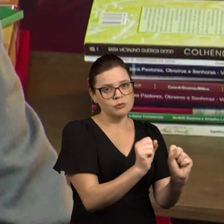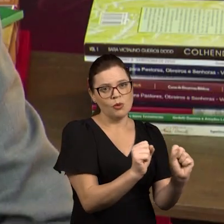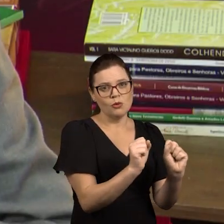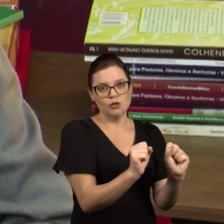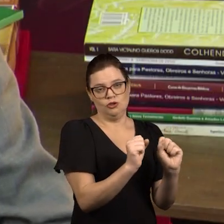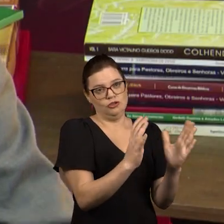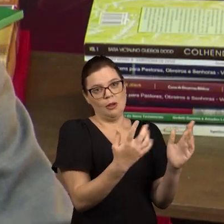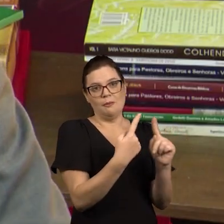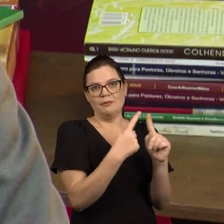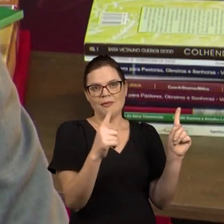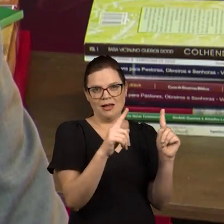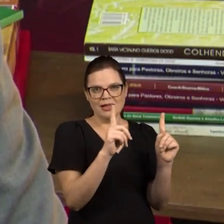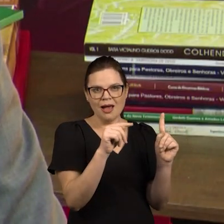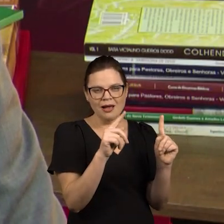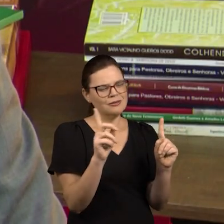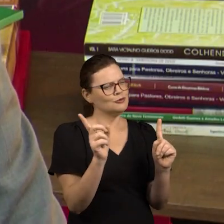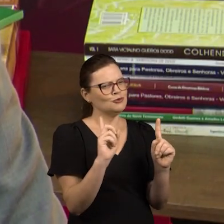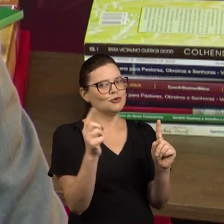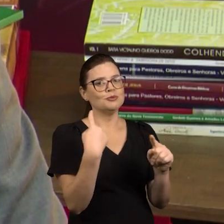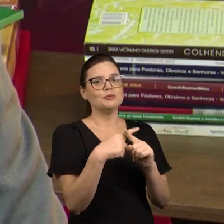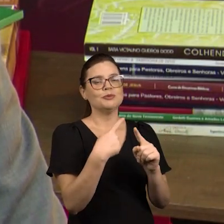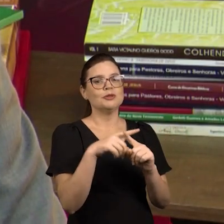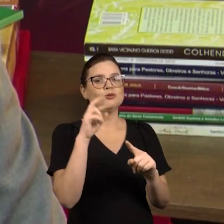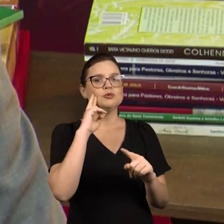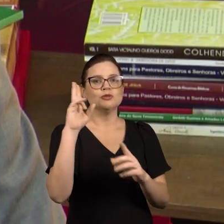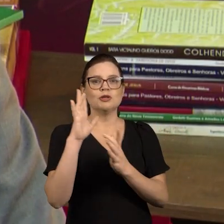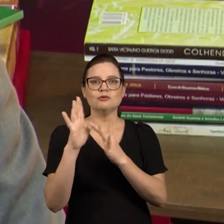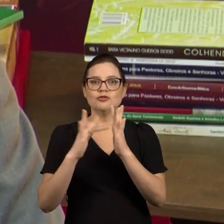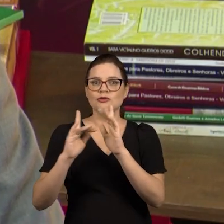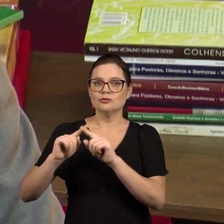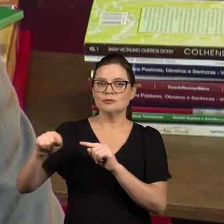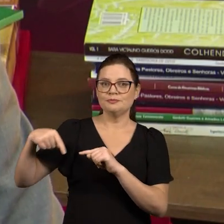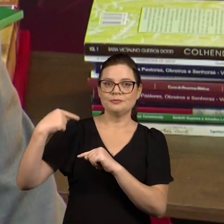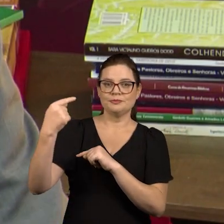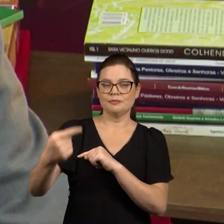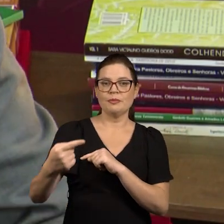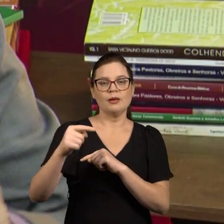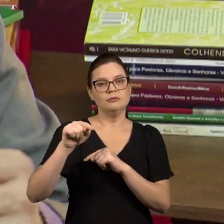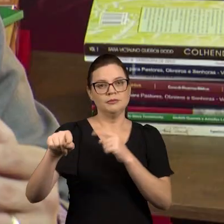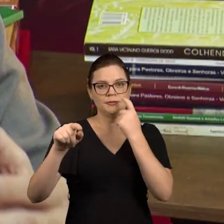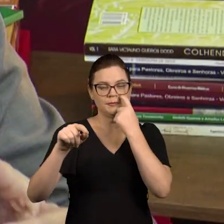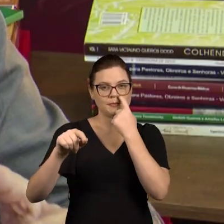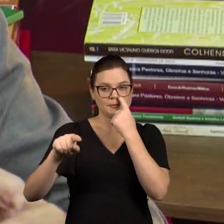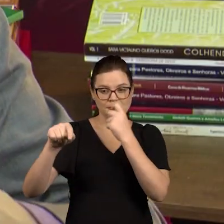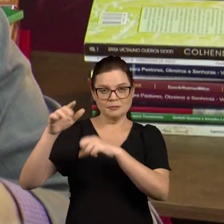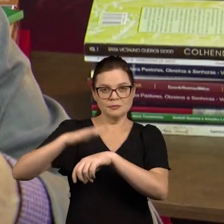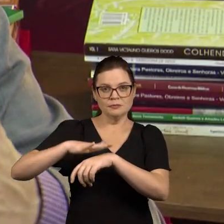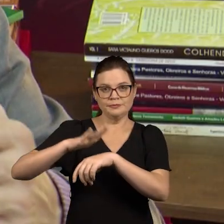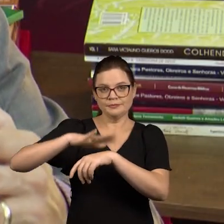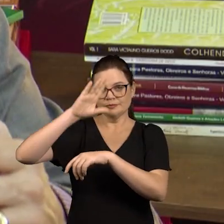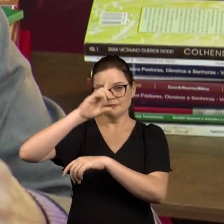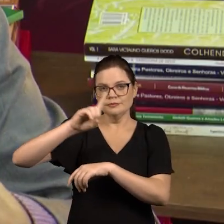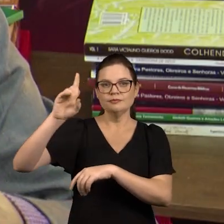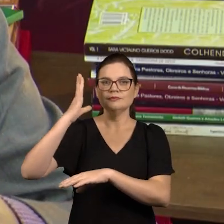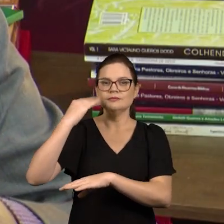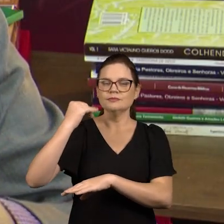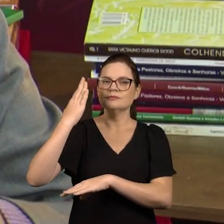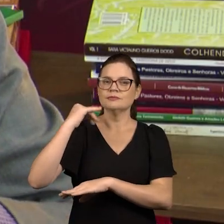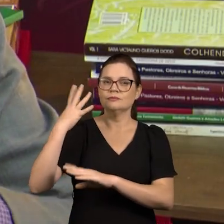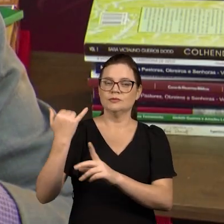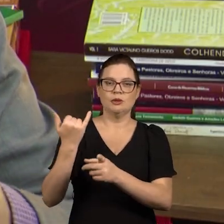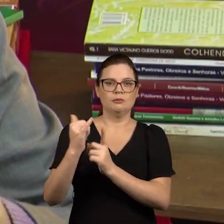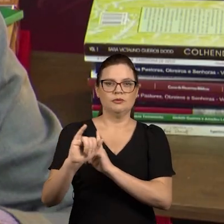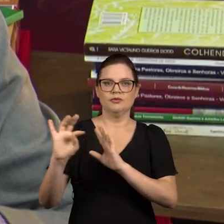ele disse lá na frente, porque o Senhor Jesus, né, ele como substância, como Deus, ele